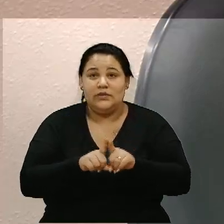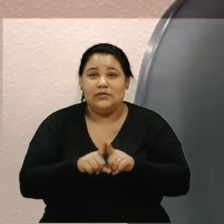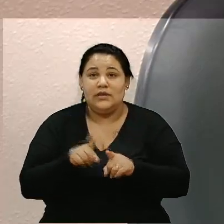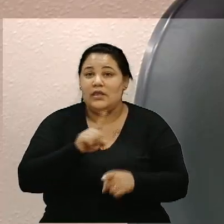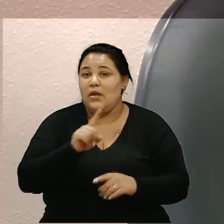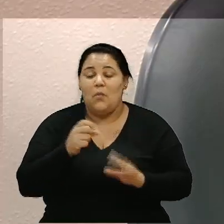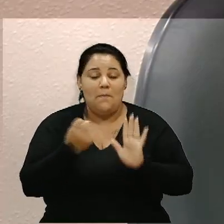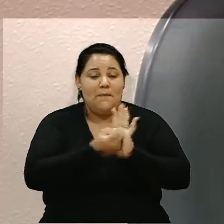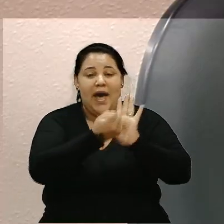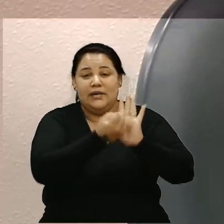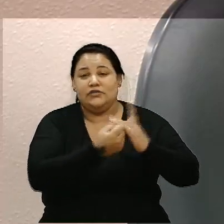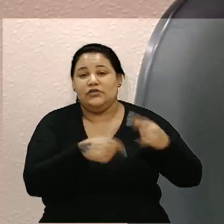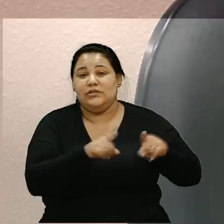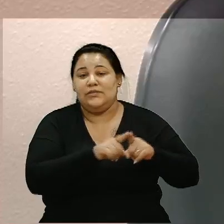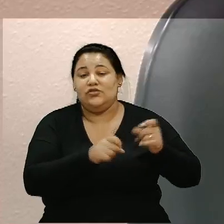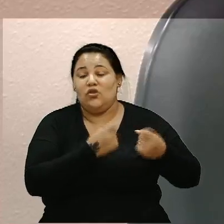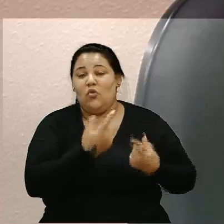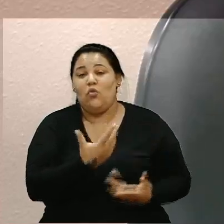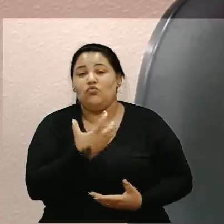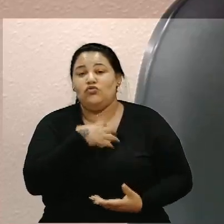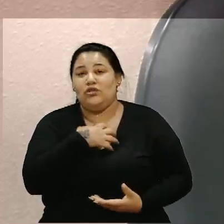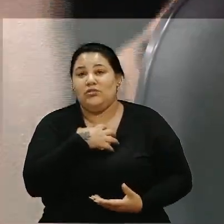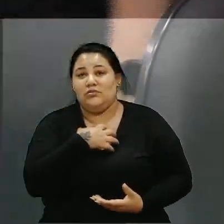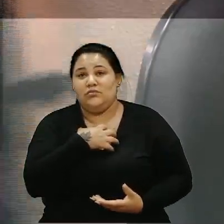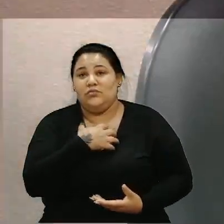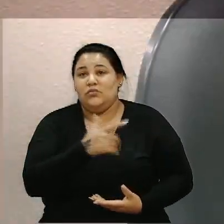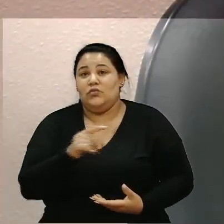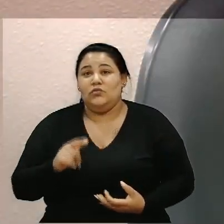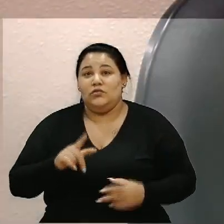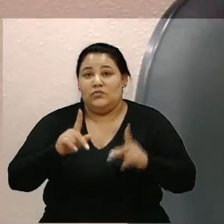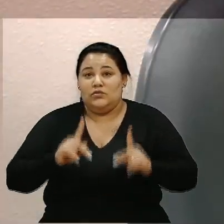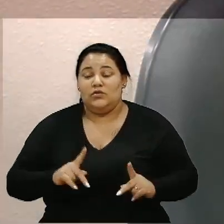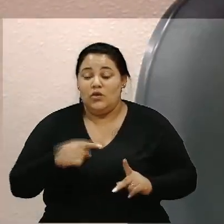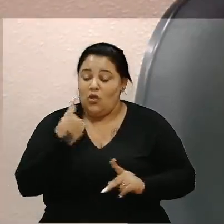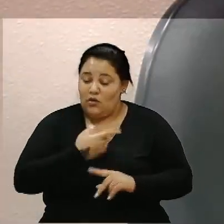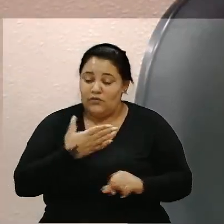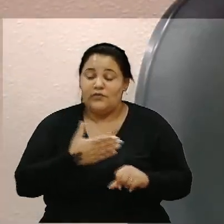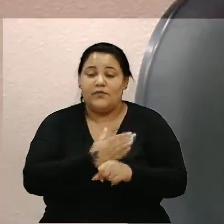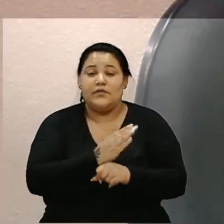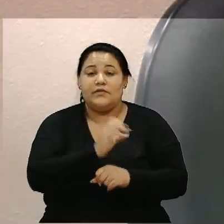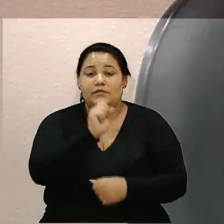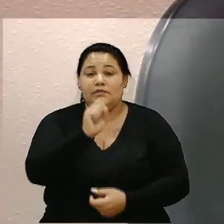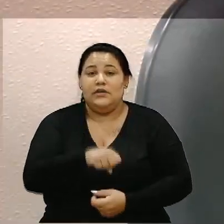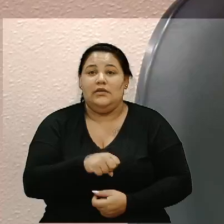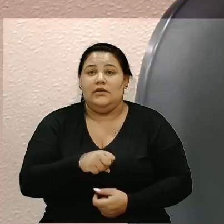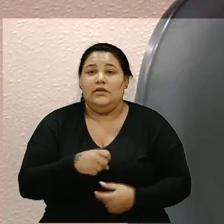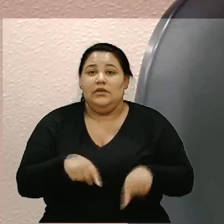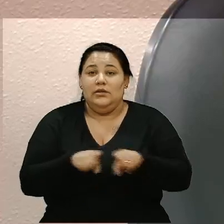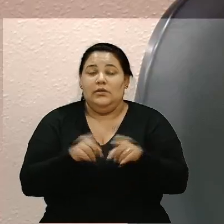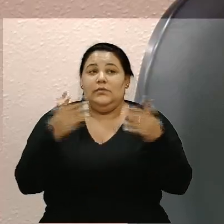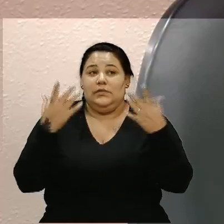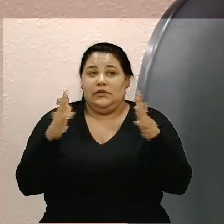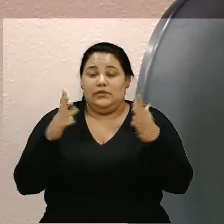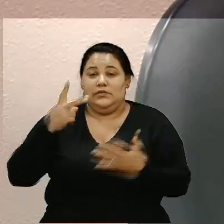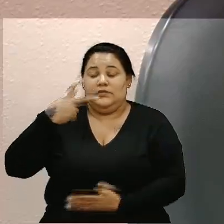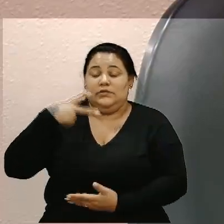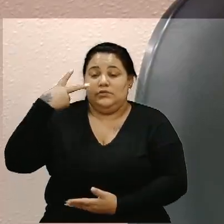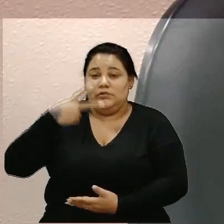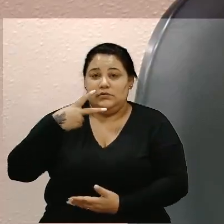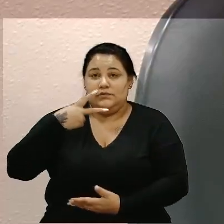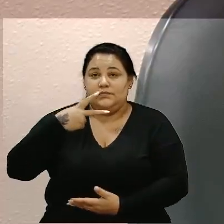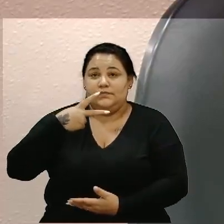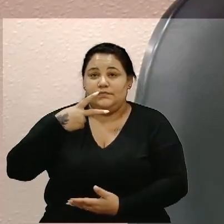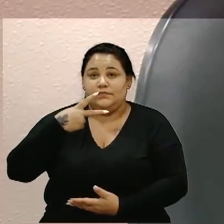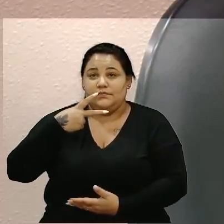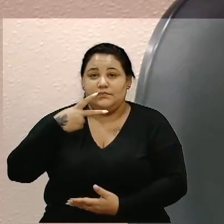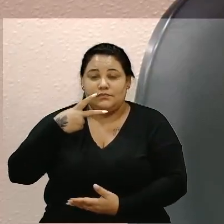atinja de alguma forma outro ser humano, nós seremos favoráveis. Então, parabenizo ao vereador Caleb, ao vereador Pedro, pelas